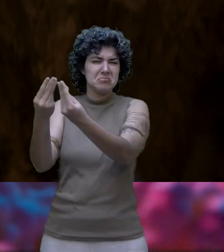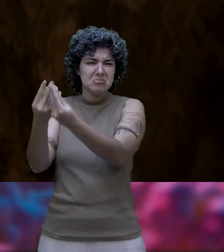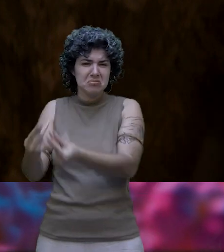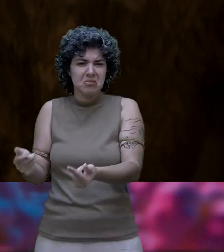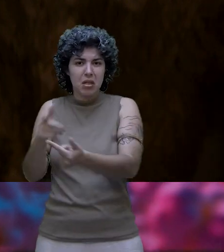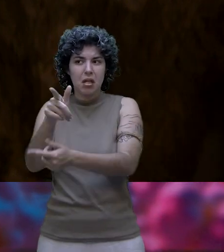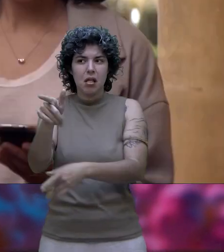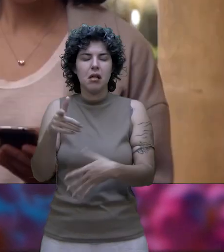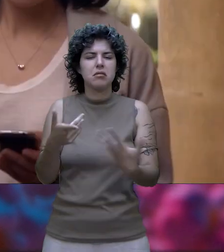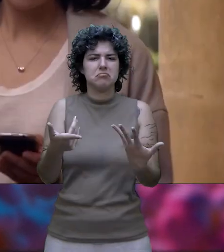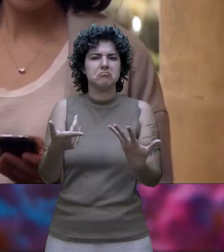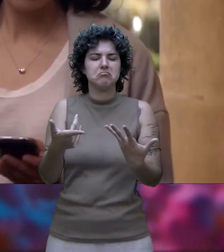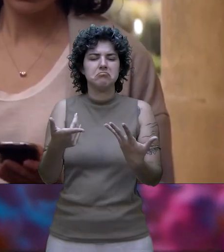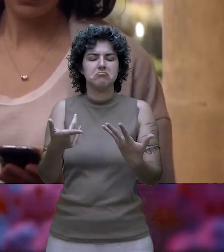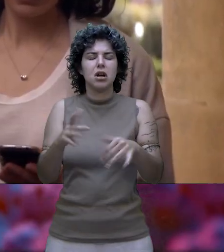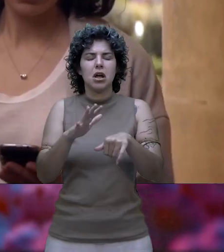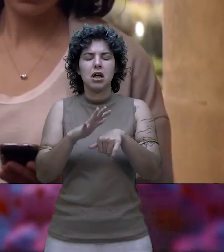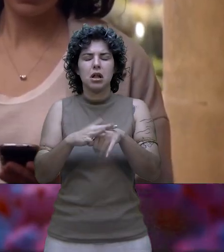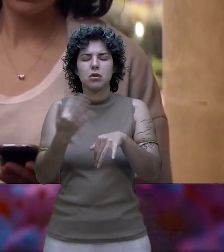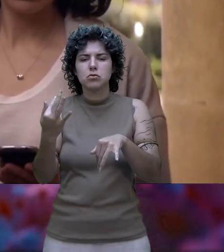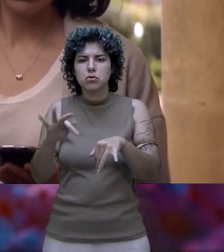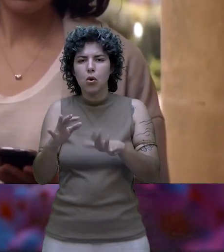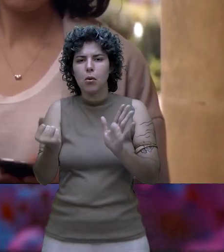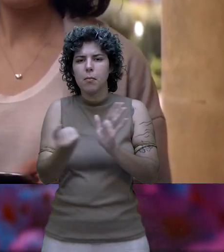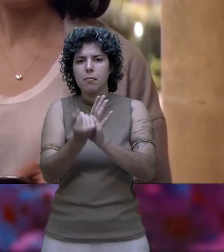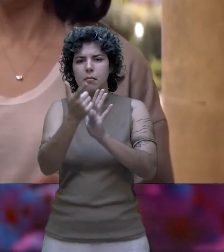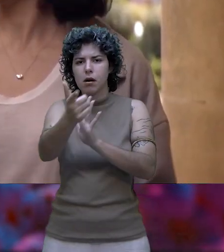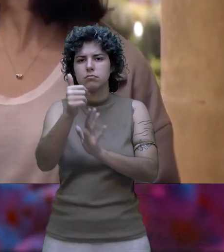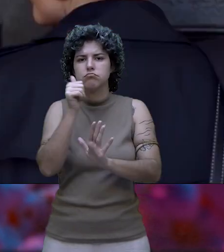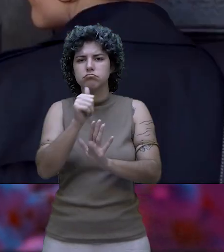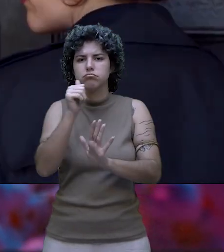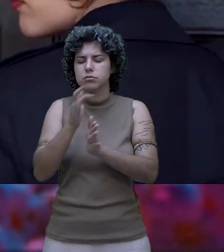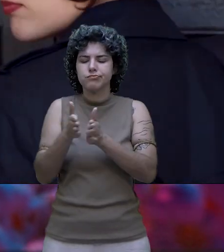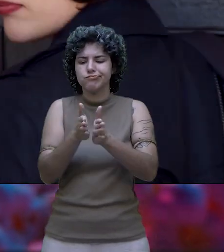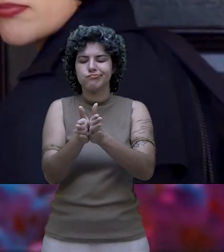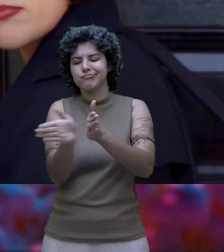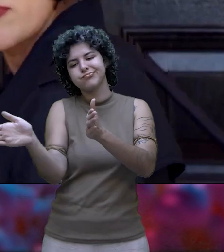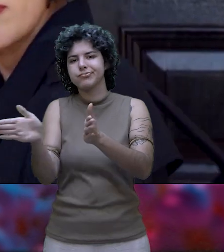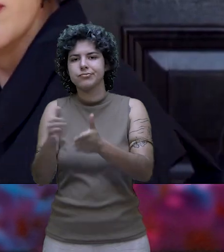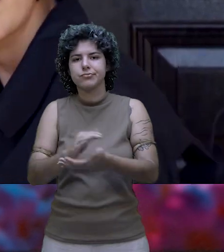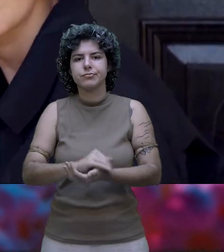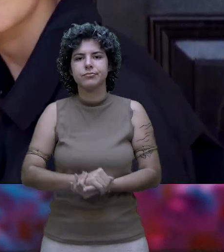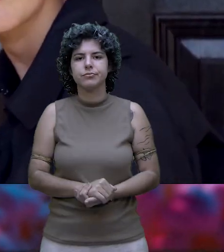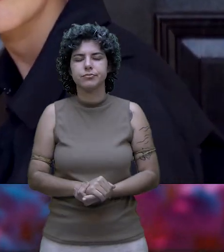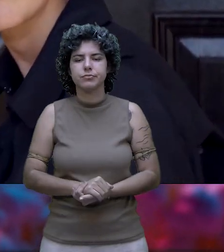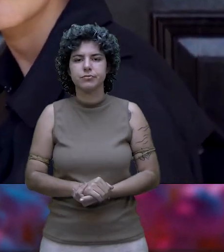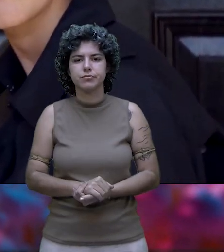seguem o script.